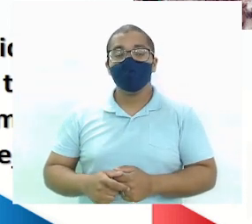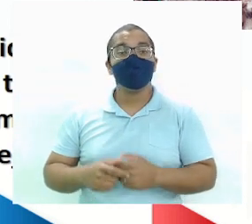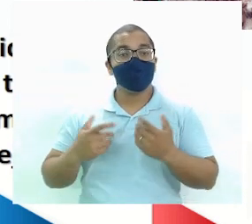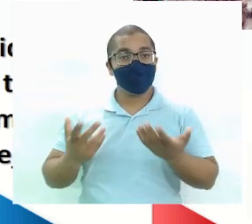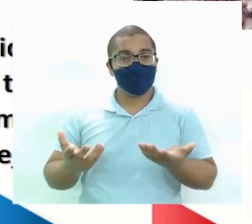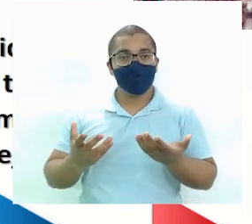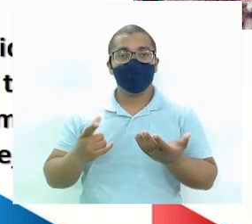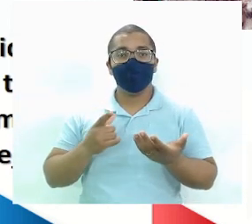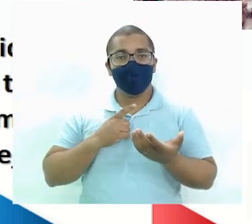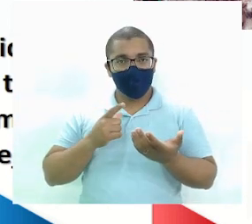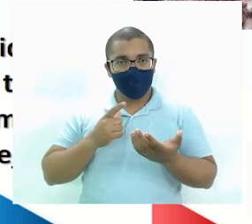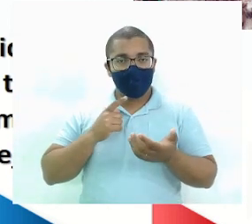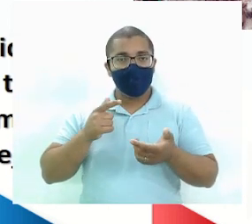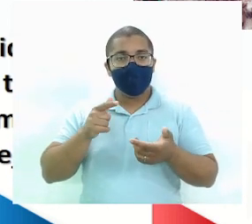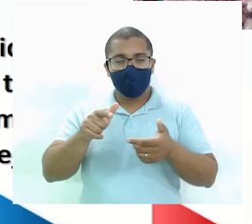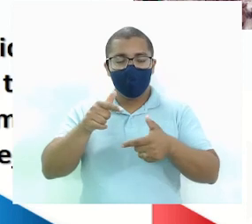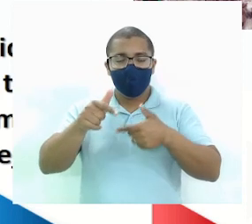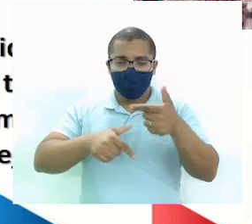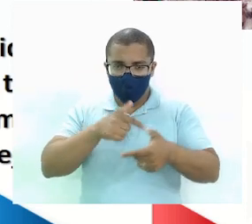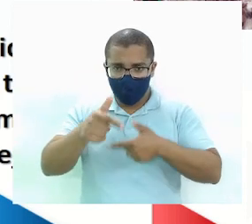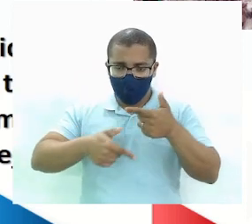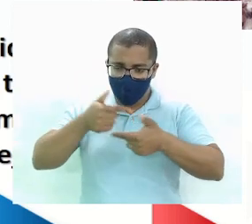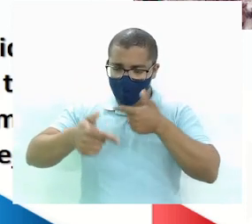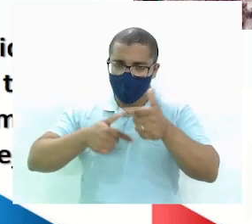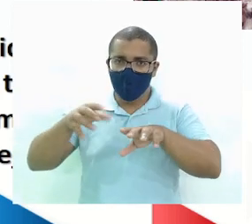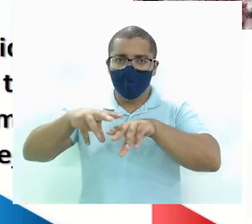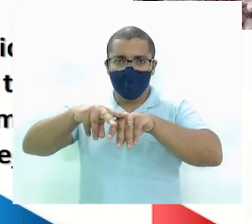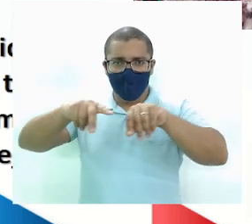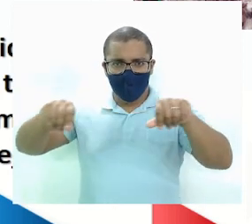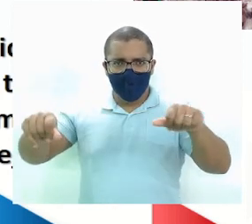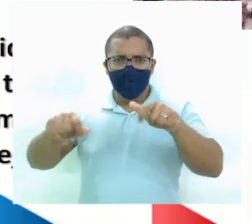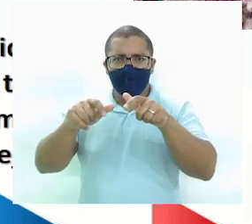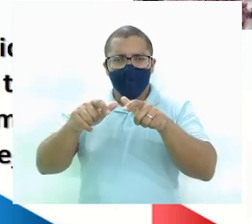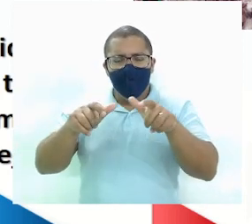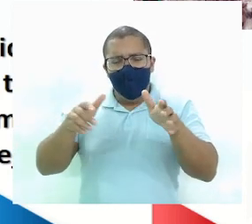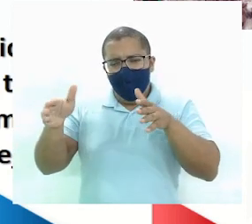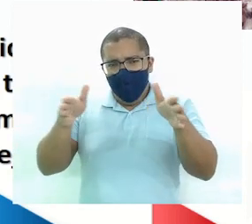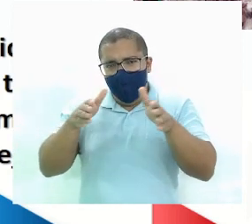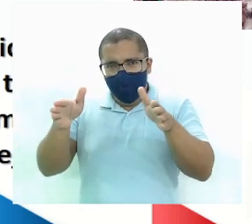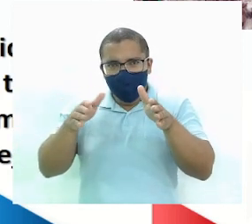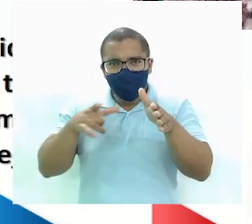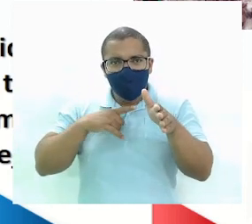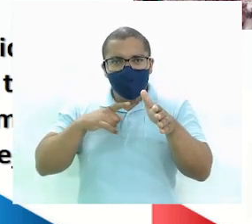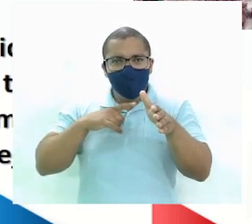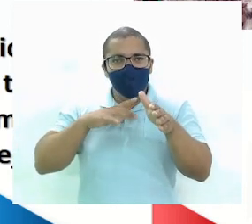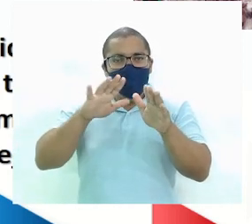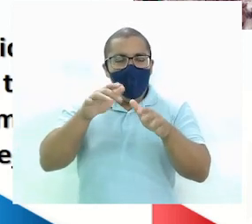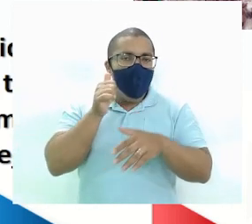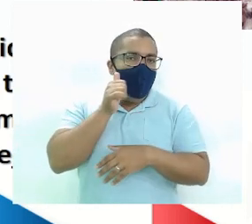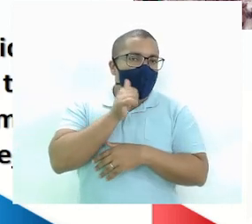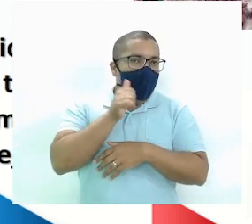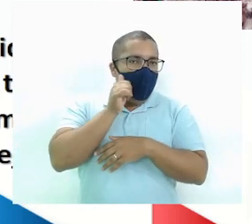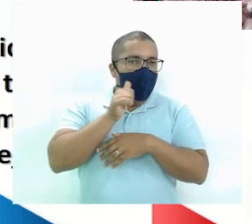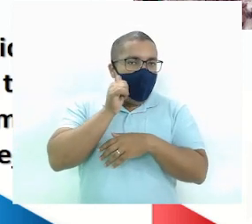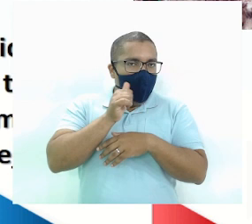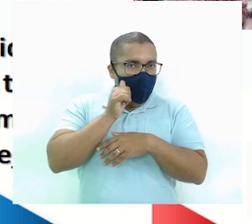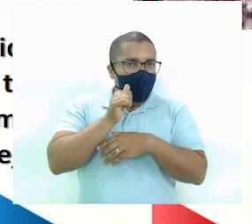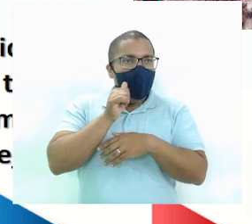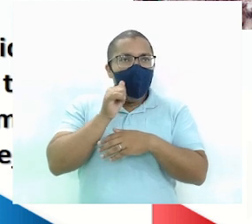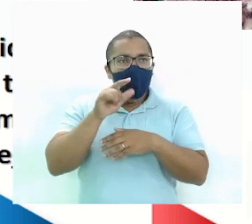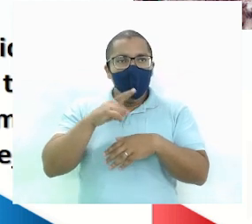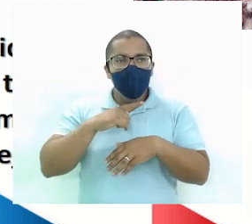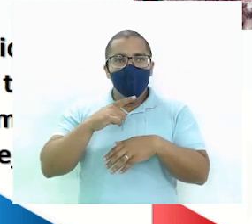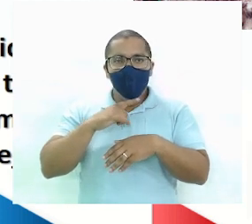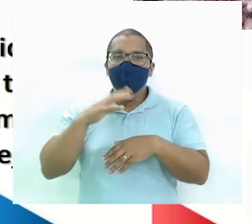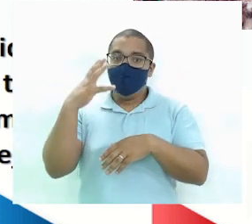tinha a obrigação de trabalhar em terras públicas, né? De grandes períodos. E quanto às mulheres, as mais